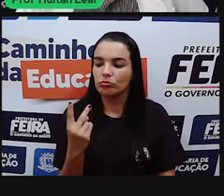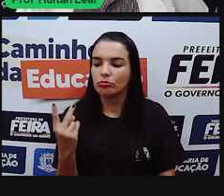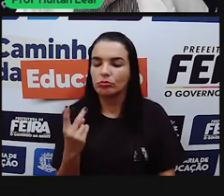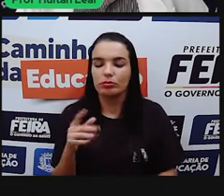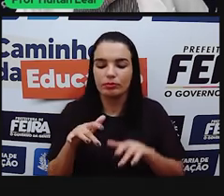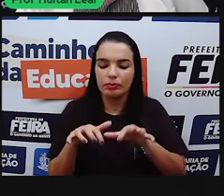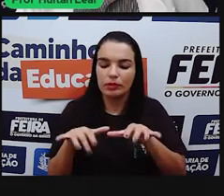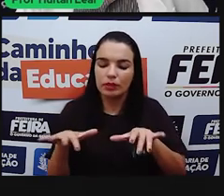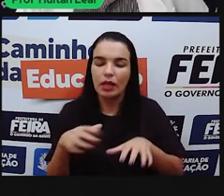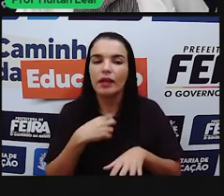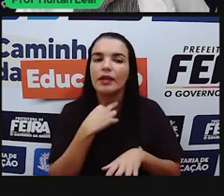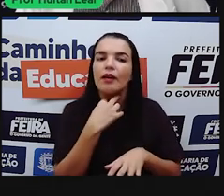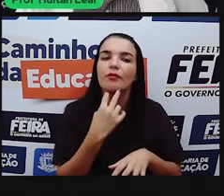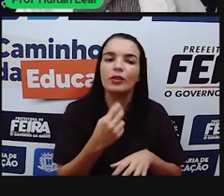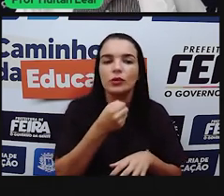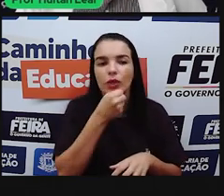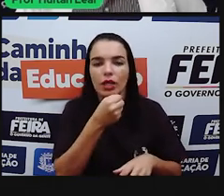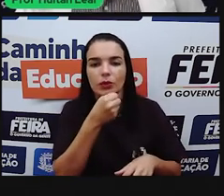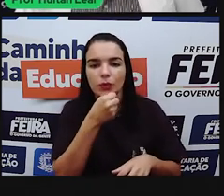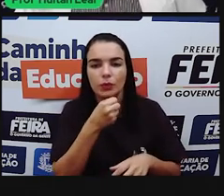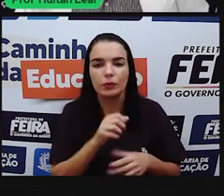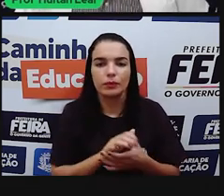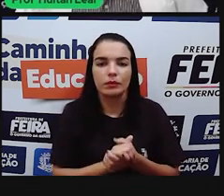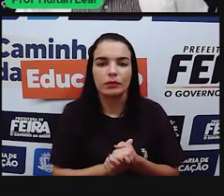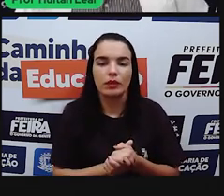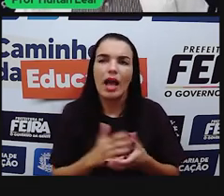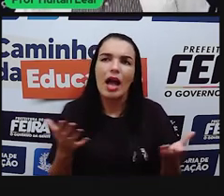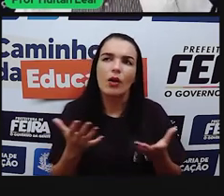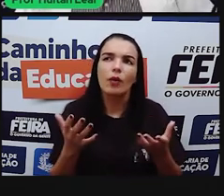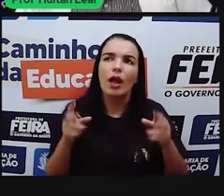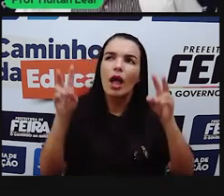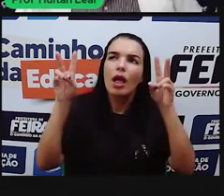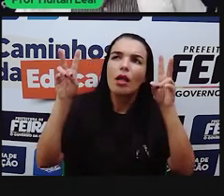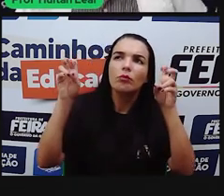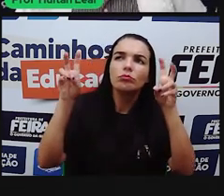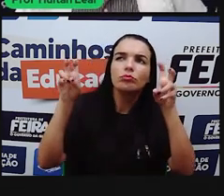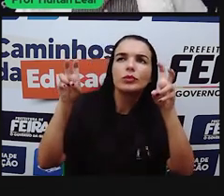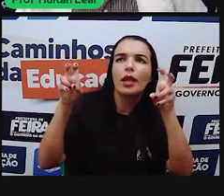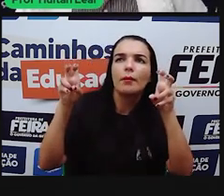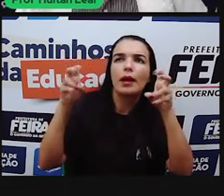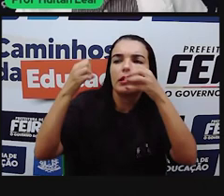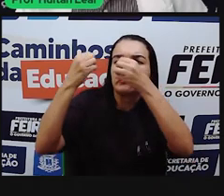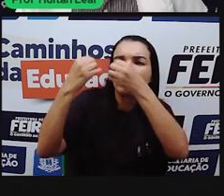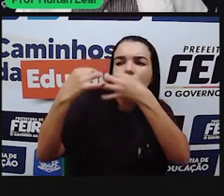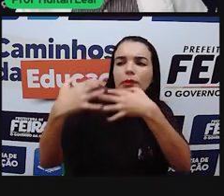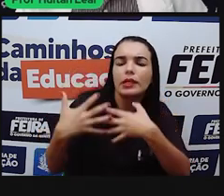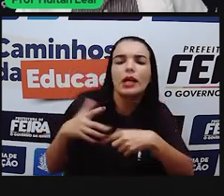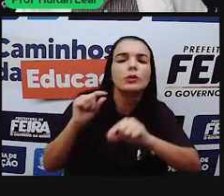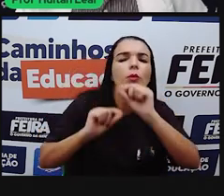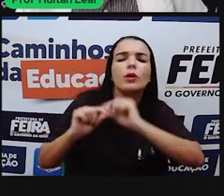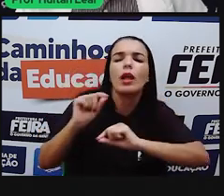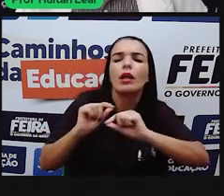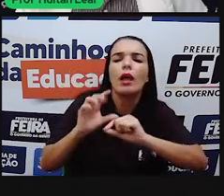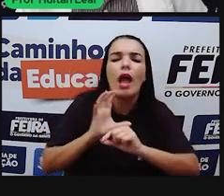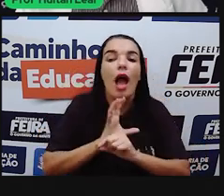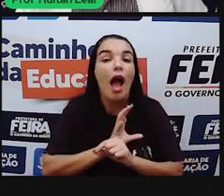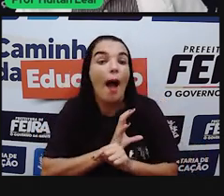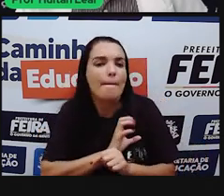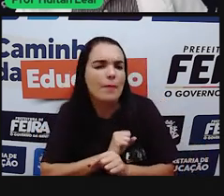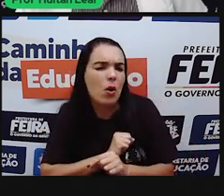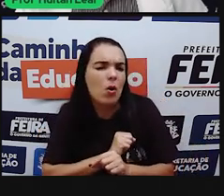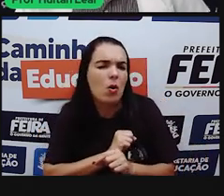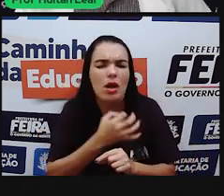piano. E os temas explorados nas canções? Amor, crítica